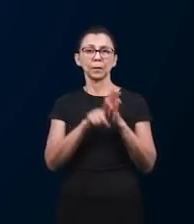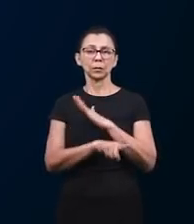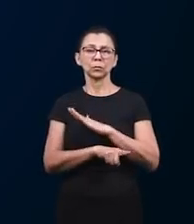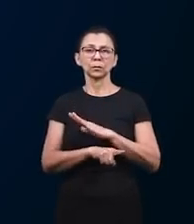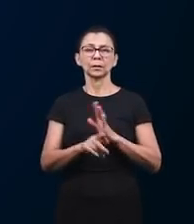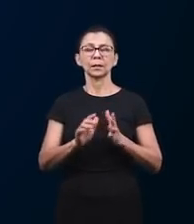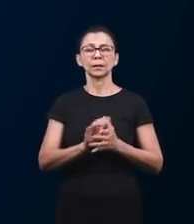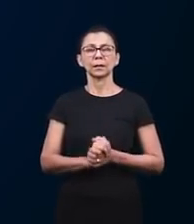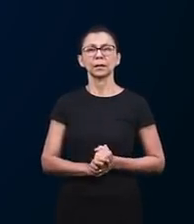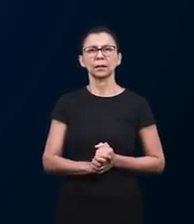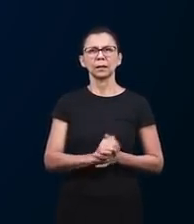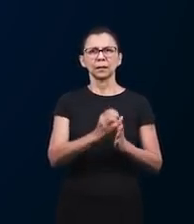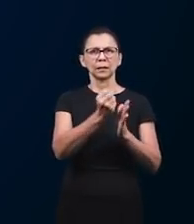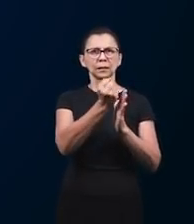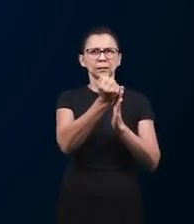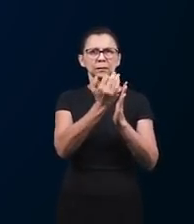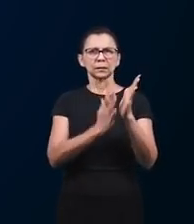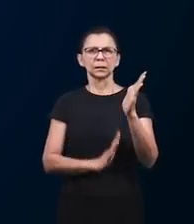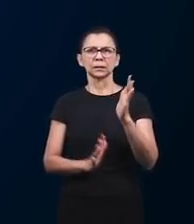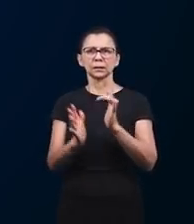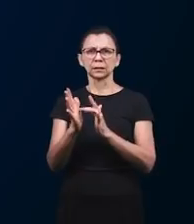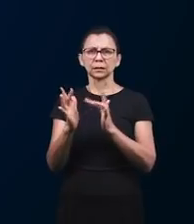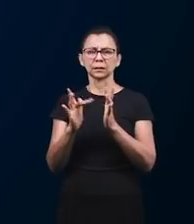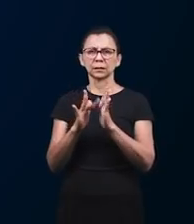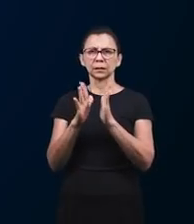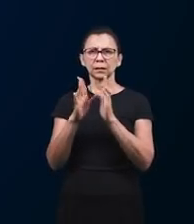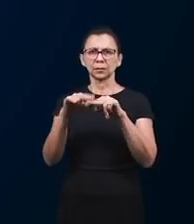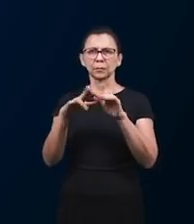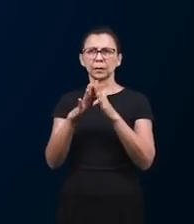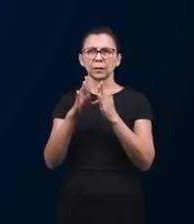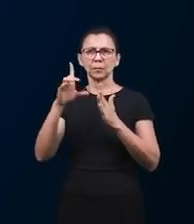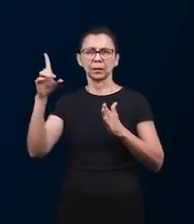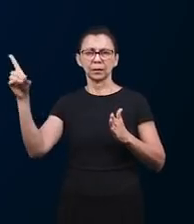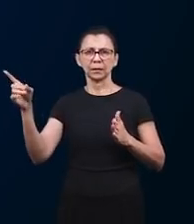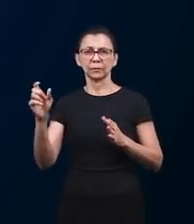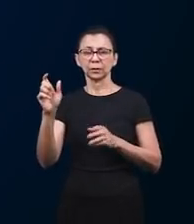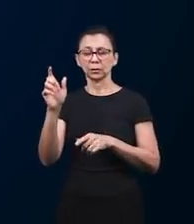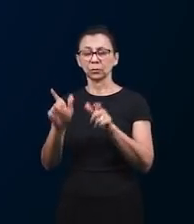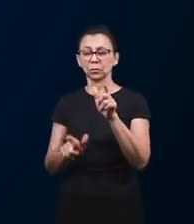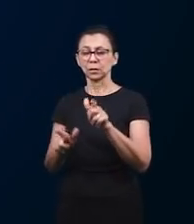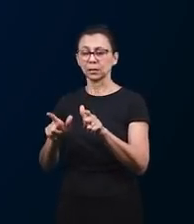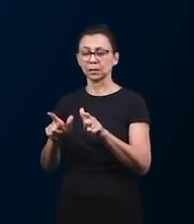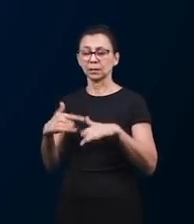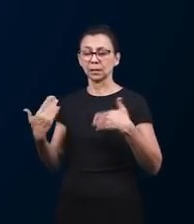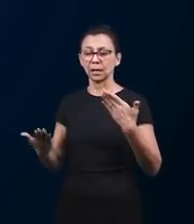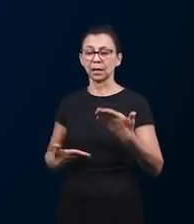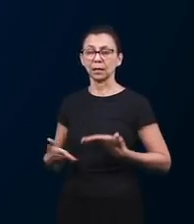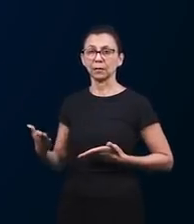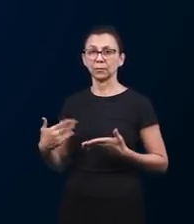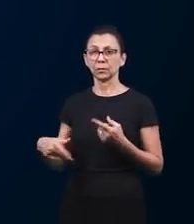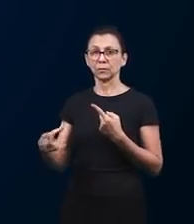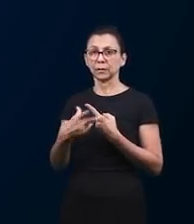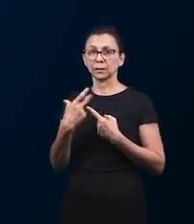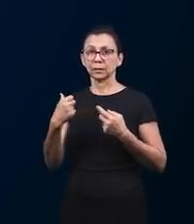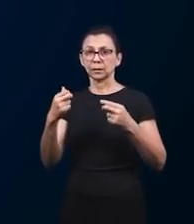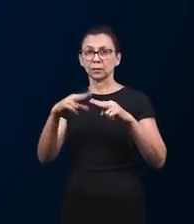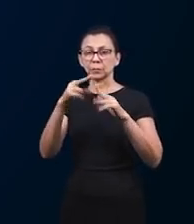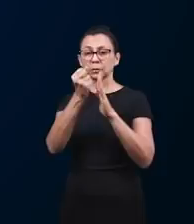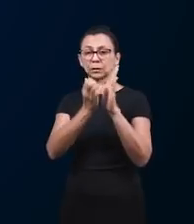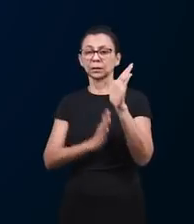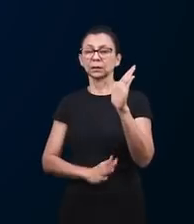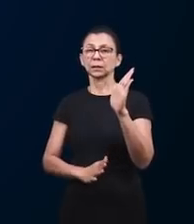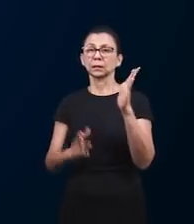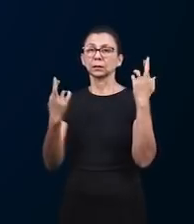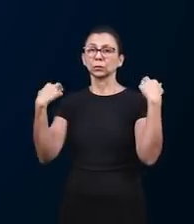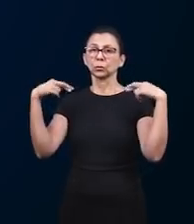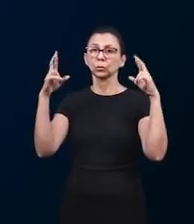seguinte: e eles o venceram pelo sangue do Cordeiro e pela palavra do seu testemunho, e não amaram a